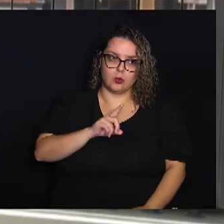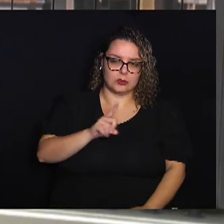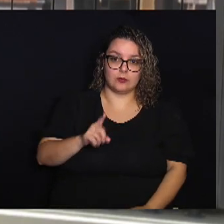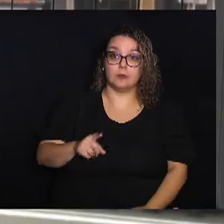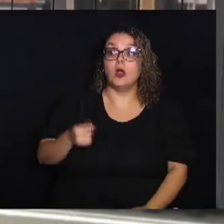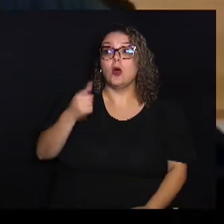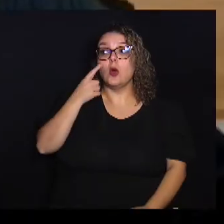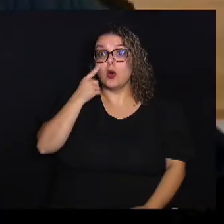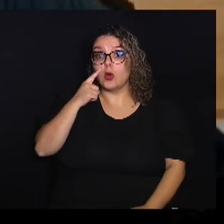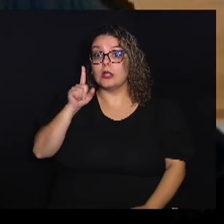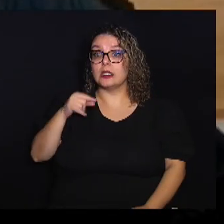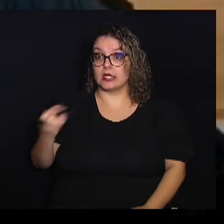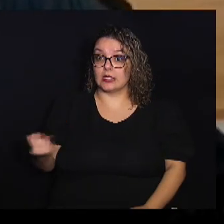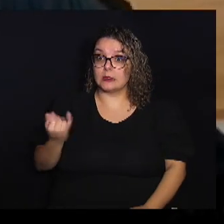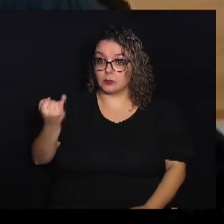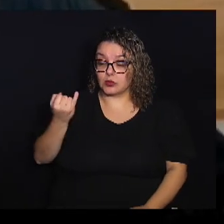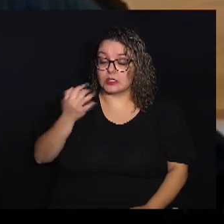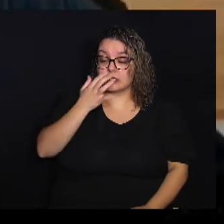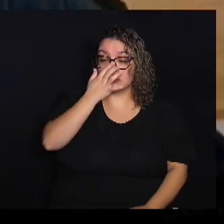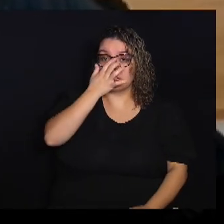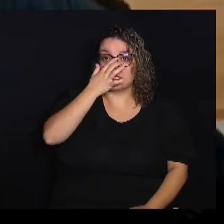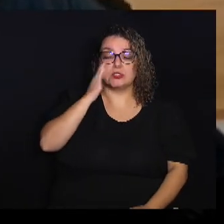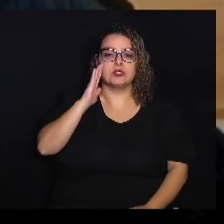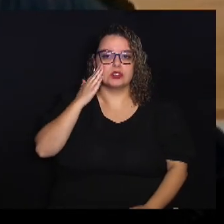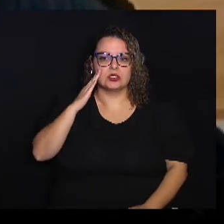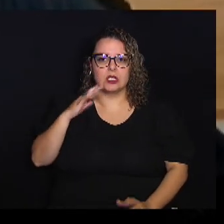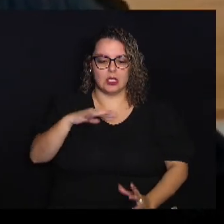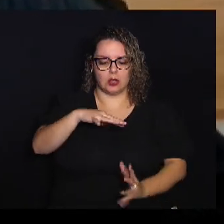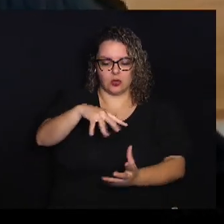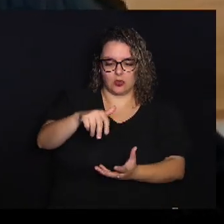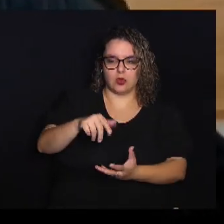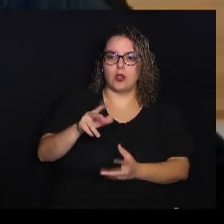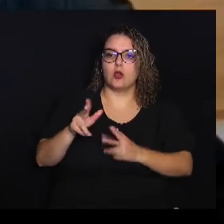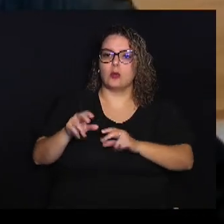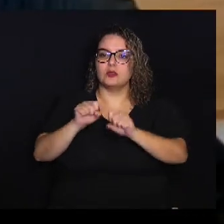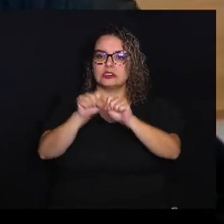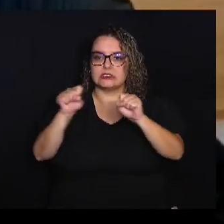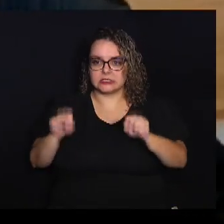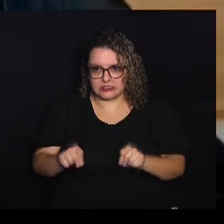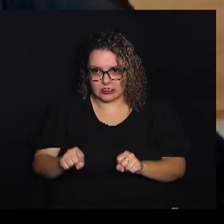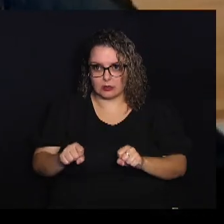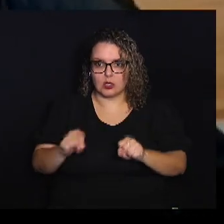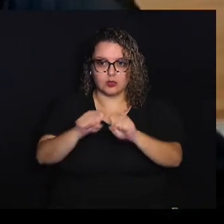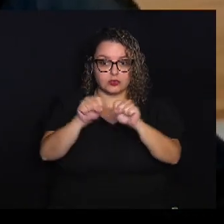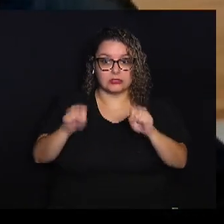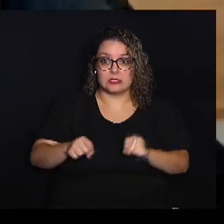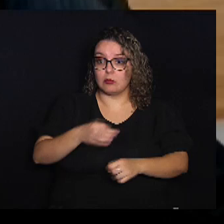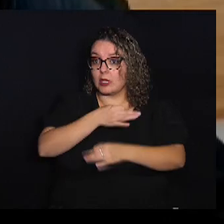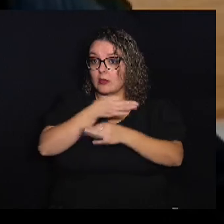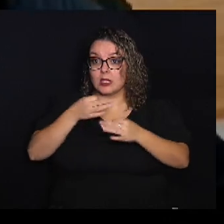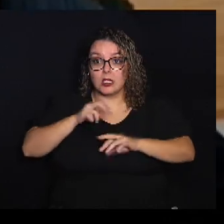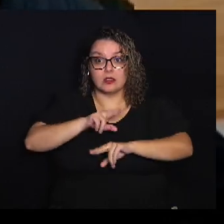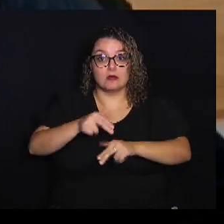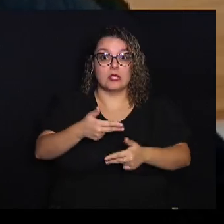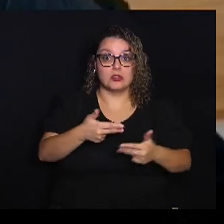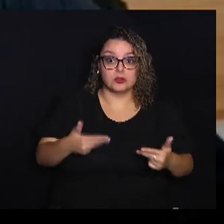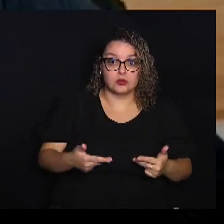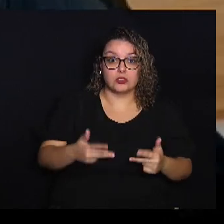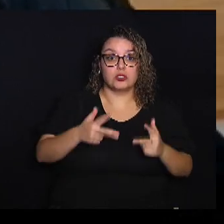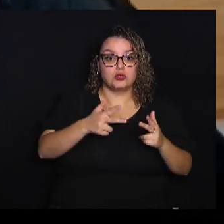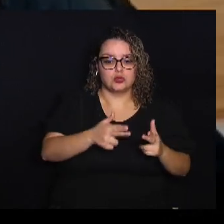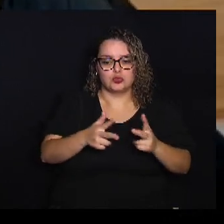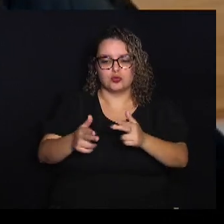bem interessante nós entendermos que a Terra ela funciona como um sistema, né? Um sistema perfeito, onde muitas coisas acontecem ao mesmo